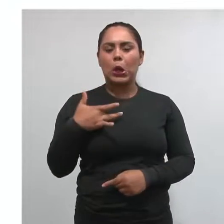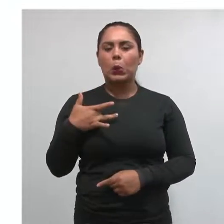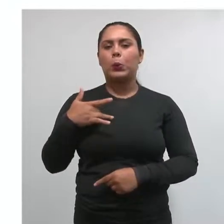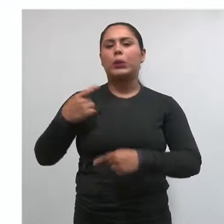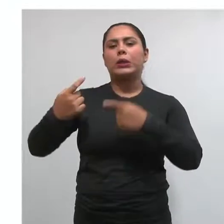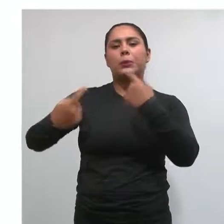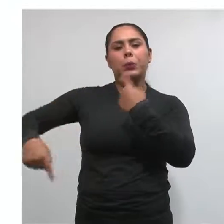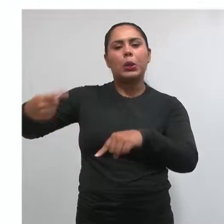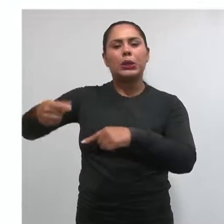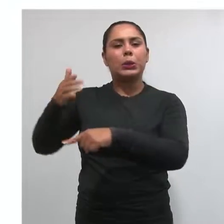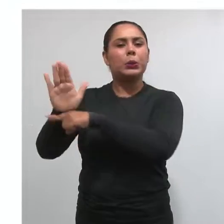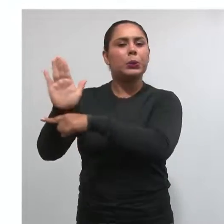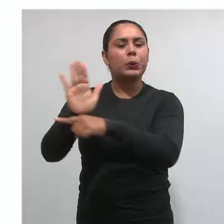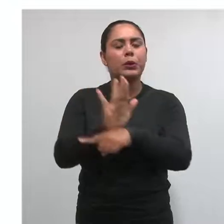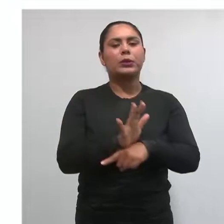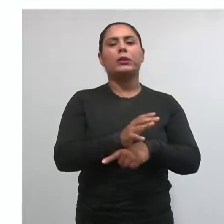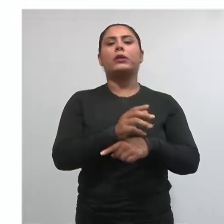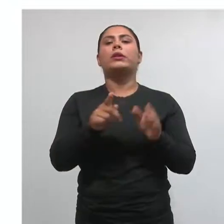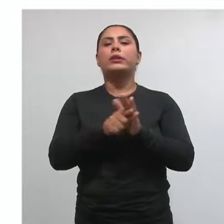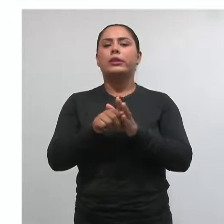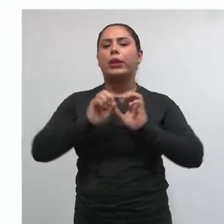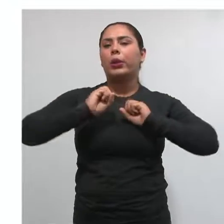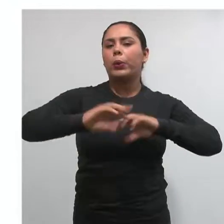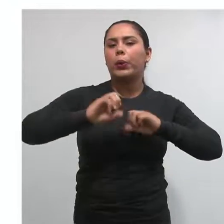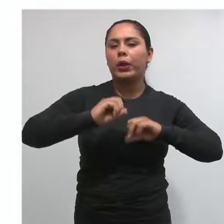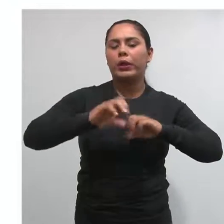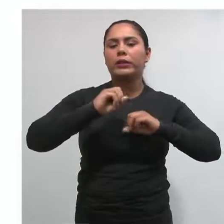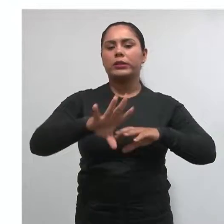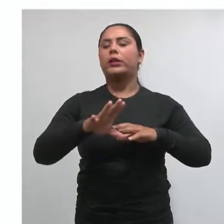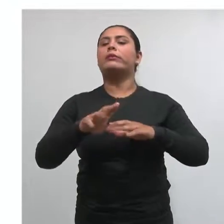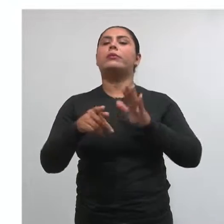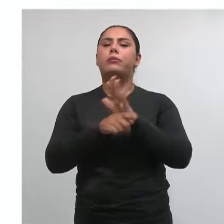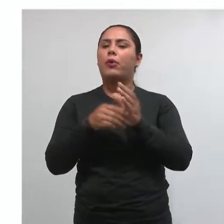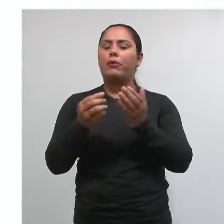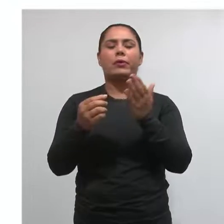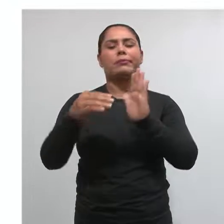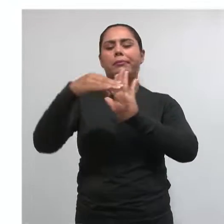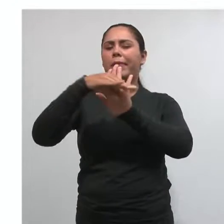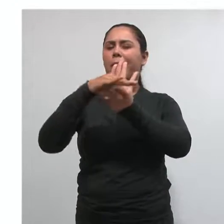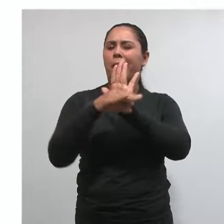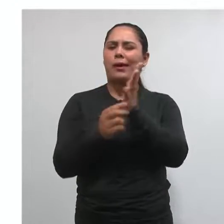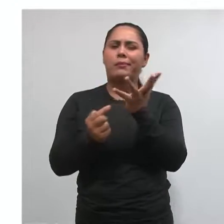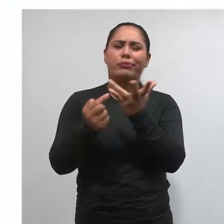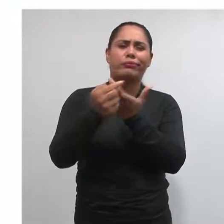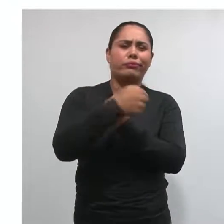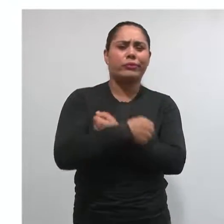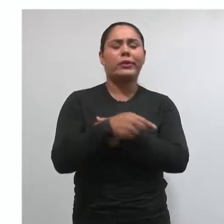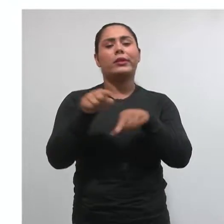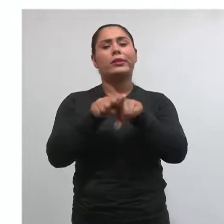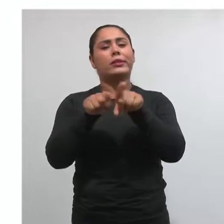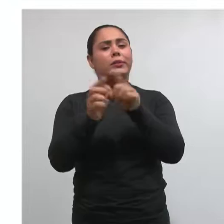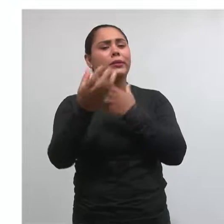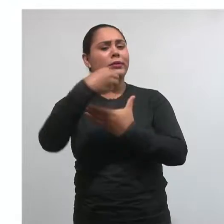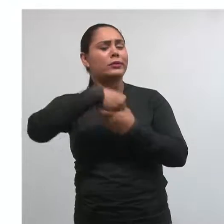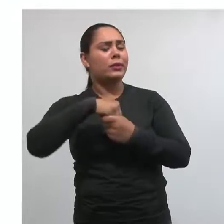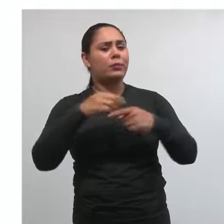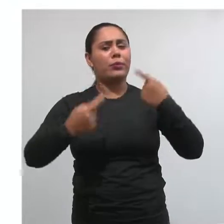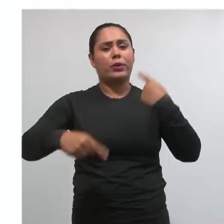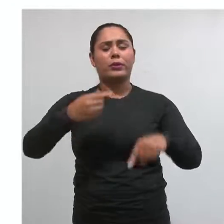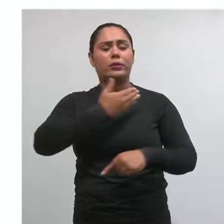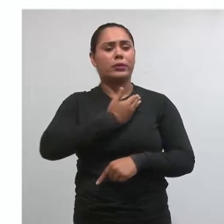de habitação, de educação, de emprego, de renda, de previdência, certo? Nós temos, dentro das políticas